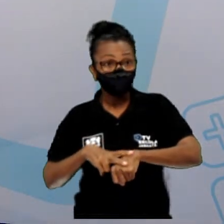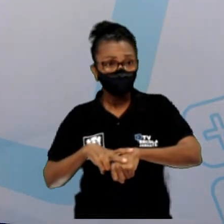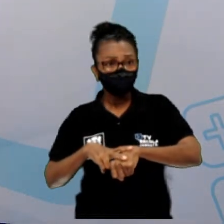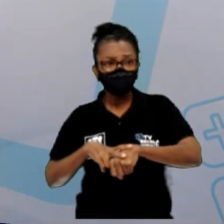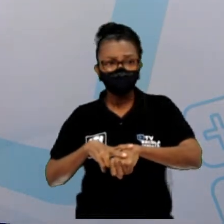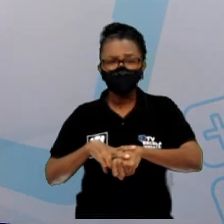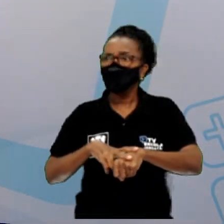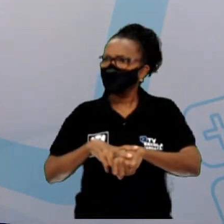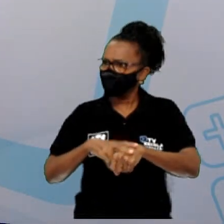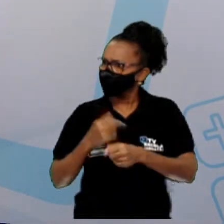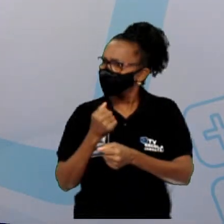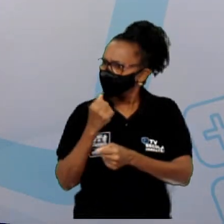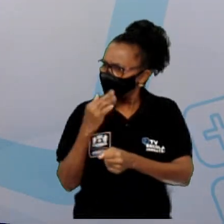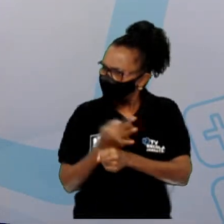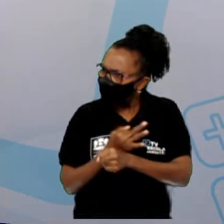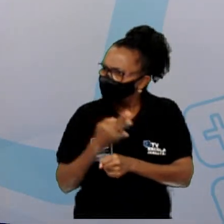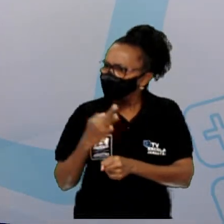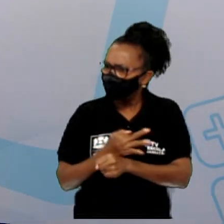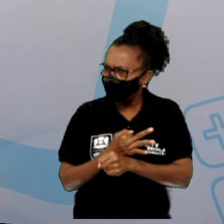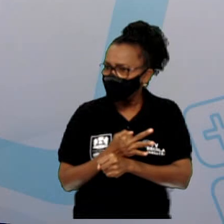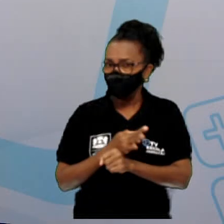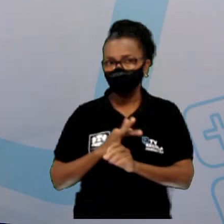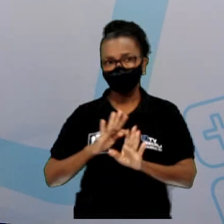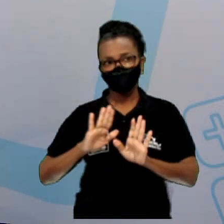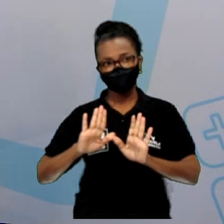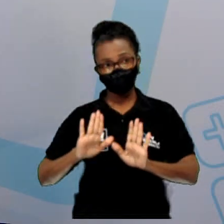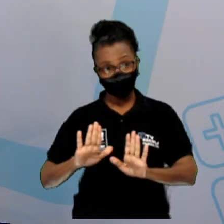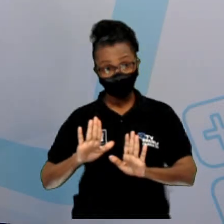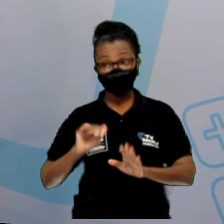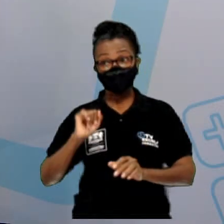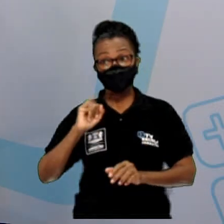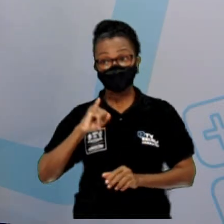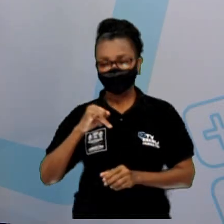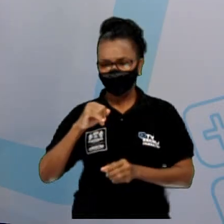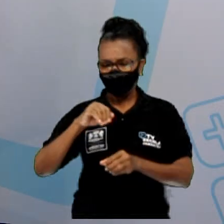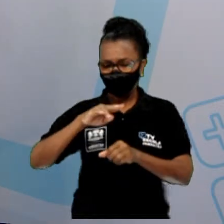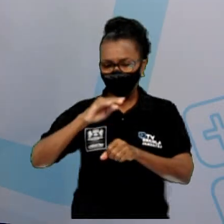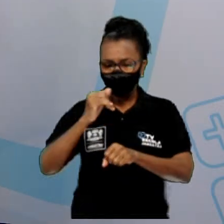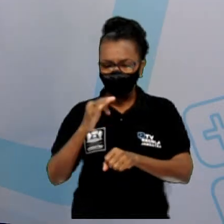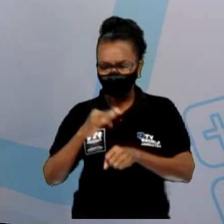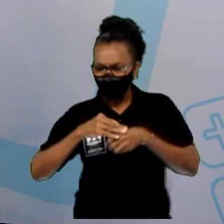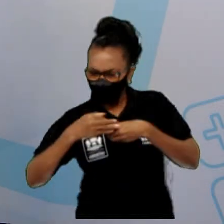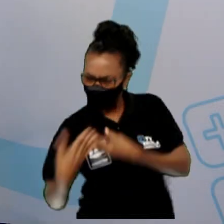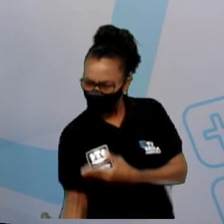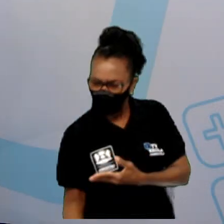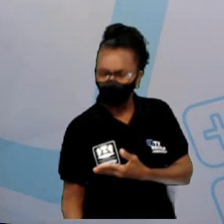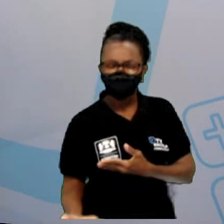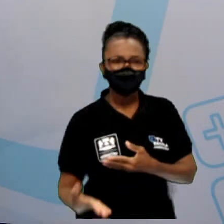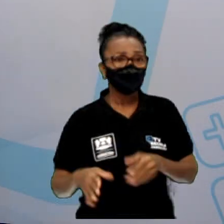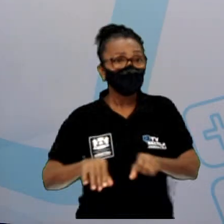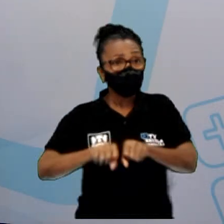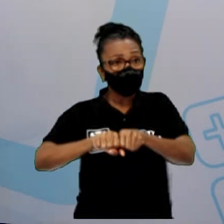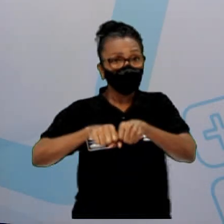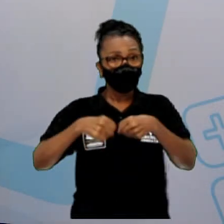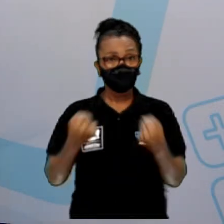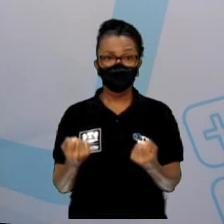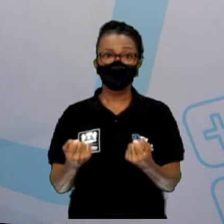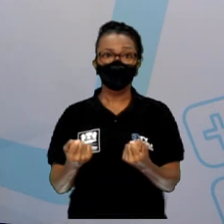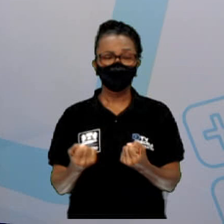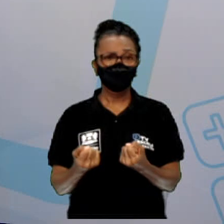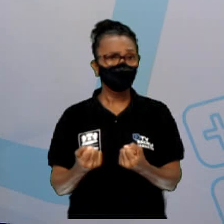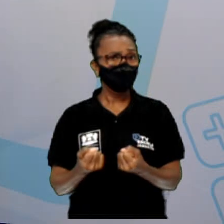ele é resistente, mas se ele cair no chão, ele quebra. Então, não é um